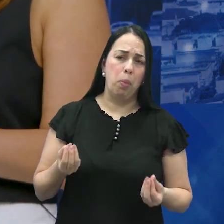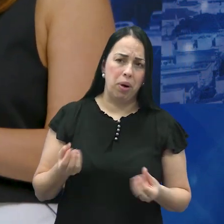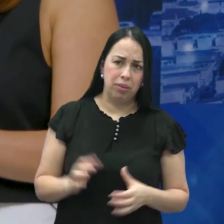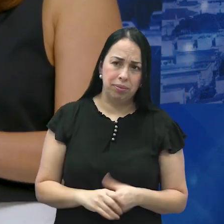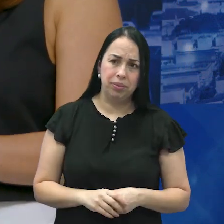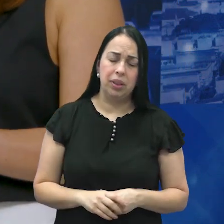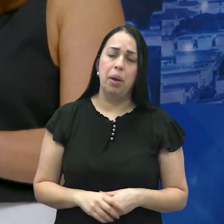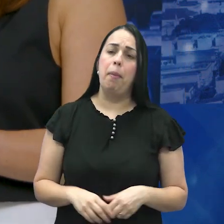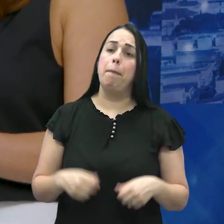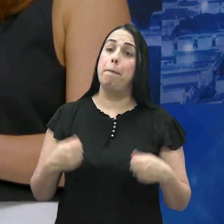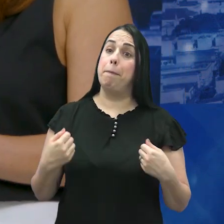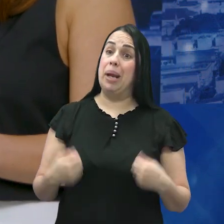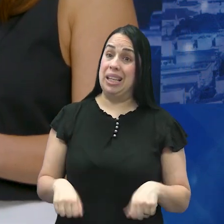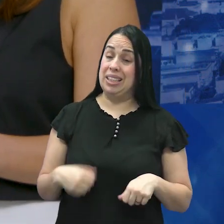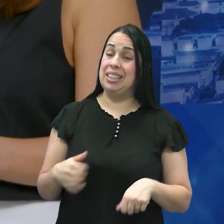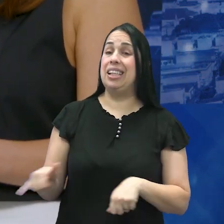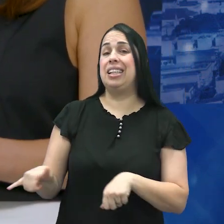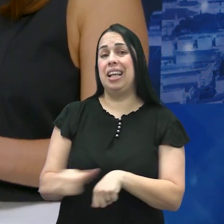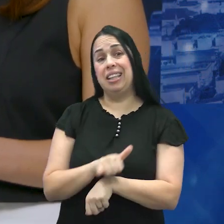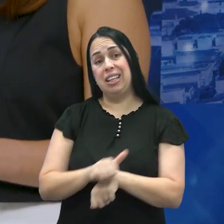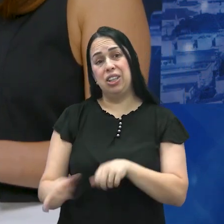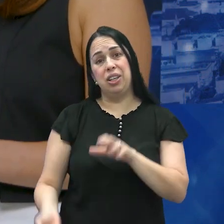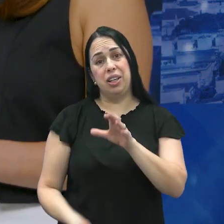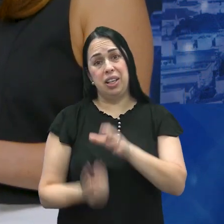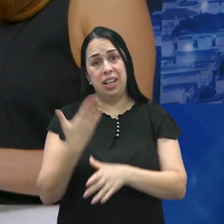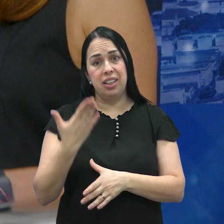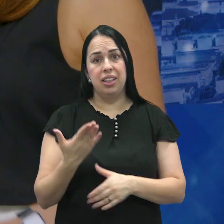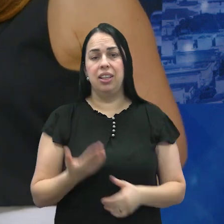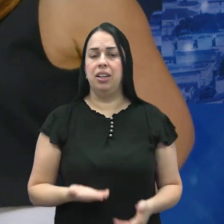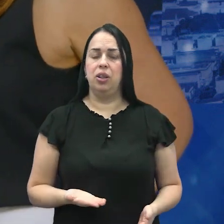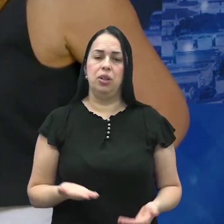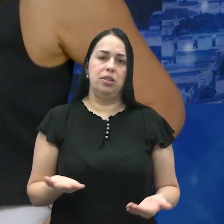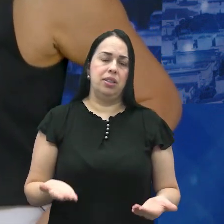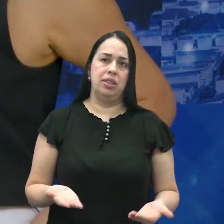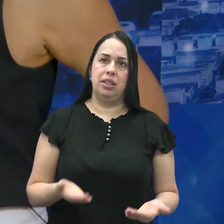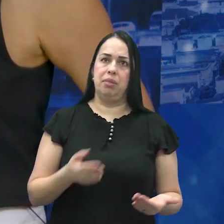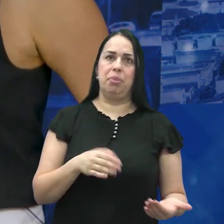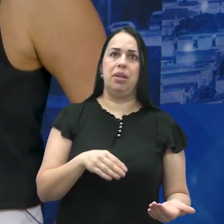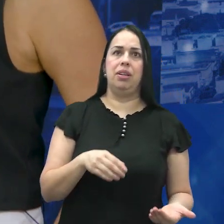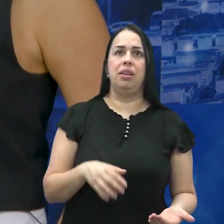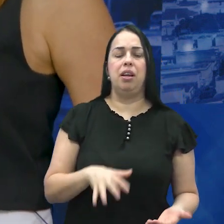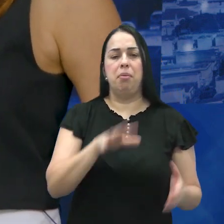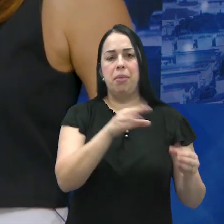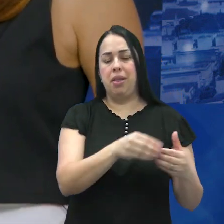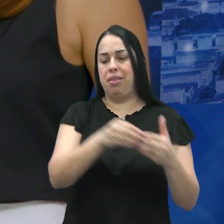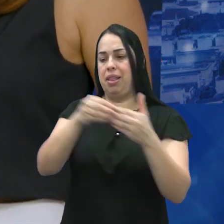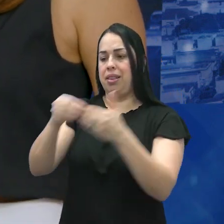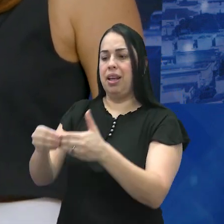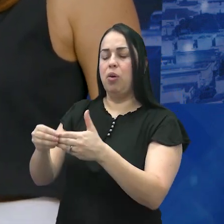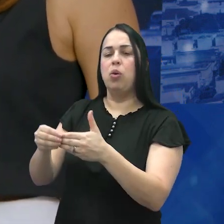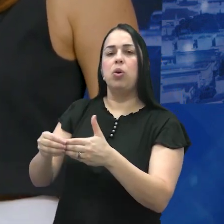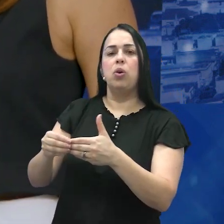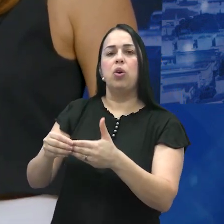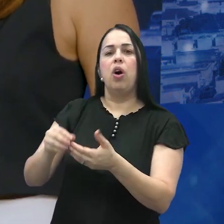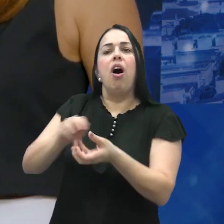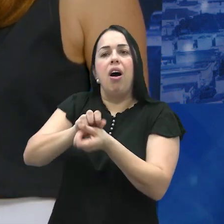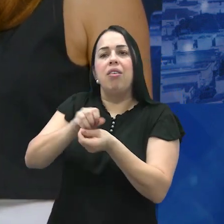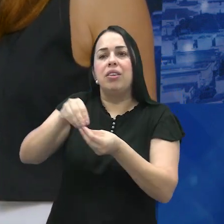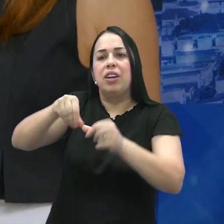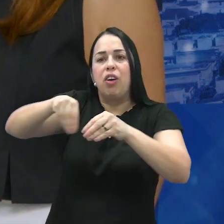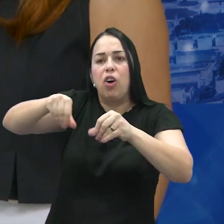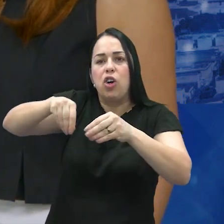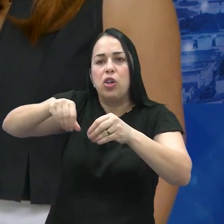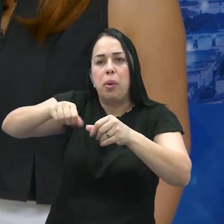a gente vai precisar trabalhar um pouco isso. Olha, não vai adiantar eu mandar para a cooperativa hoje um isopor, porque